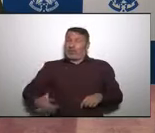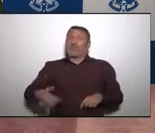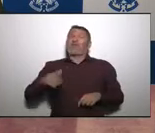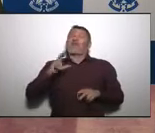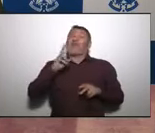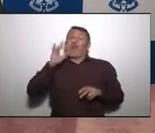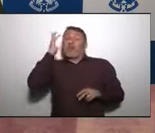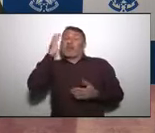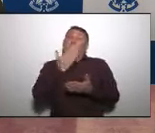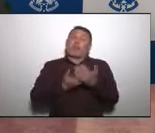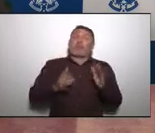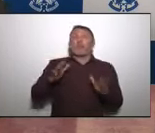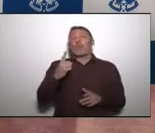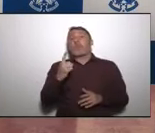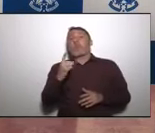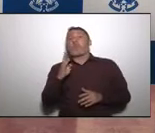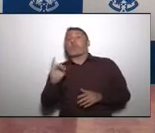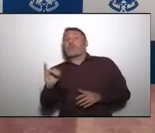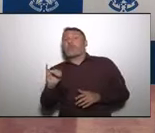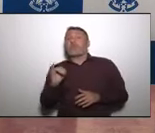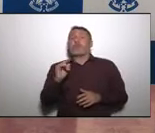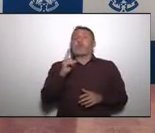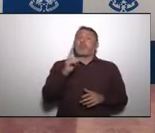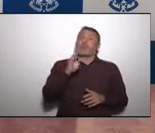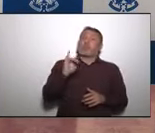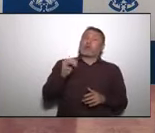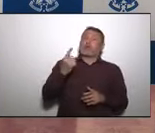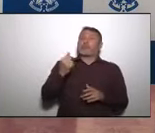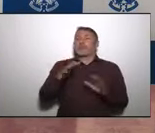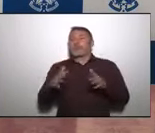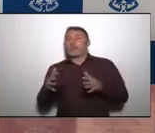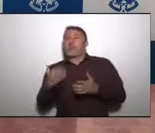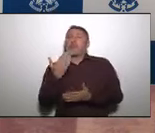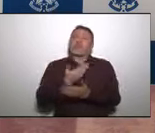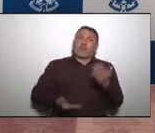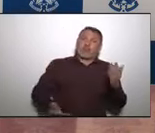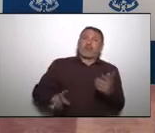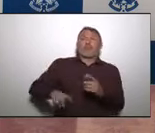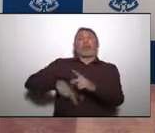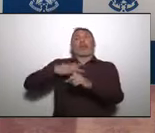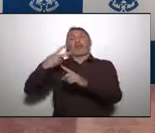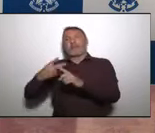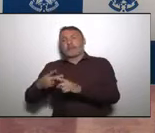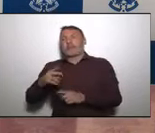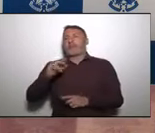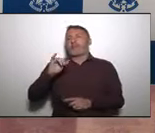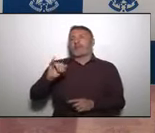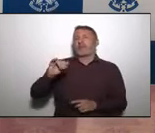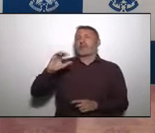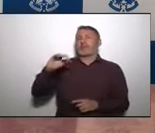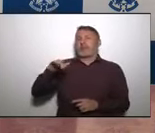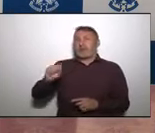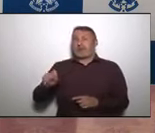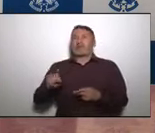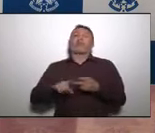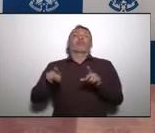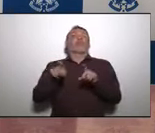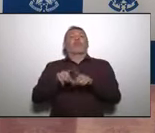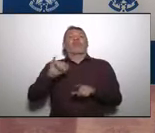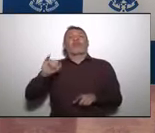royalties de participação especial, e tendemos naturalmente a perder ICMS, IPVA e outros tributos. Então